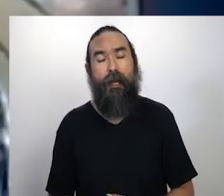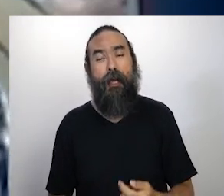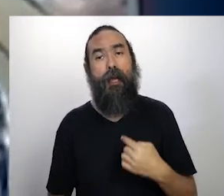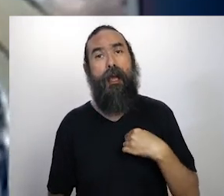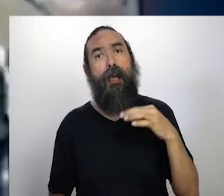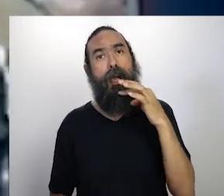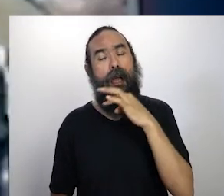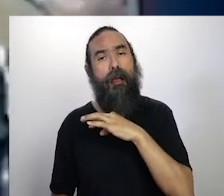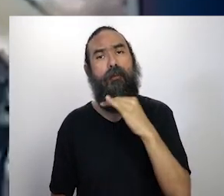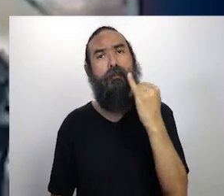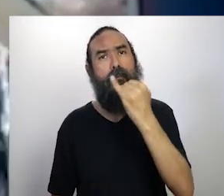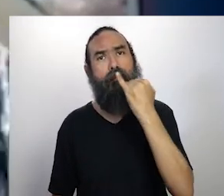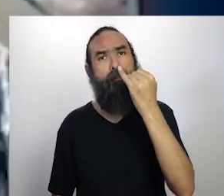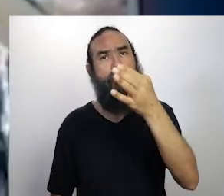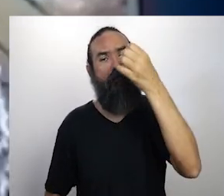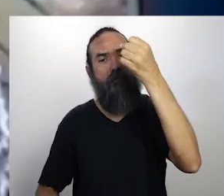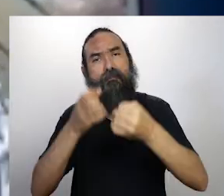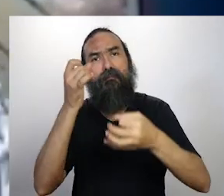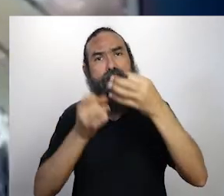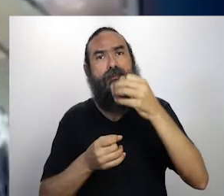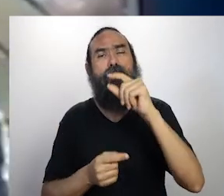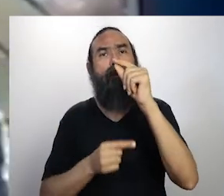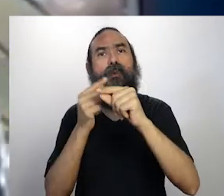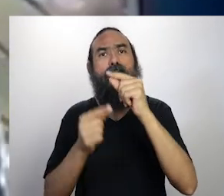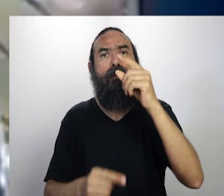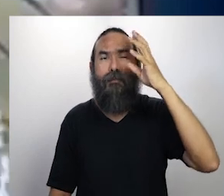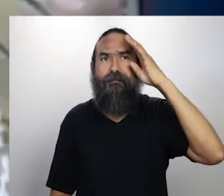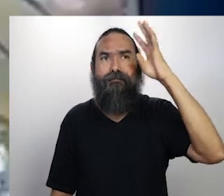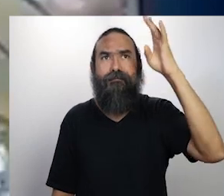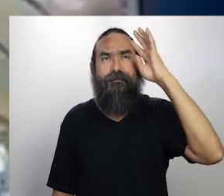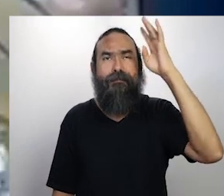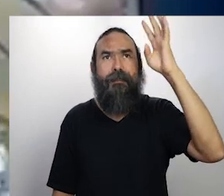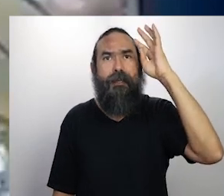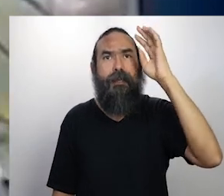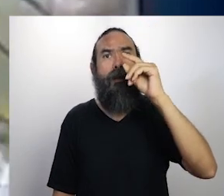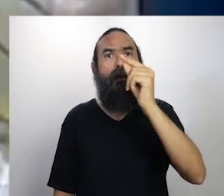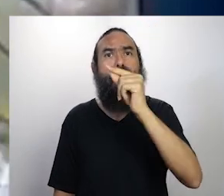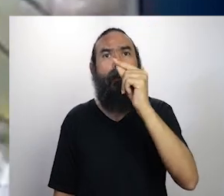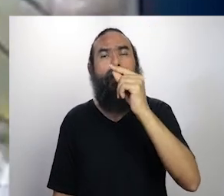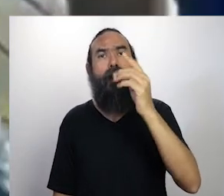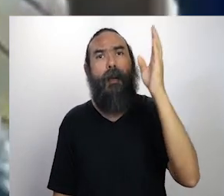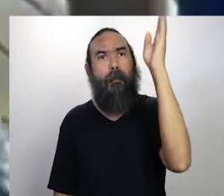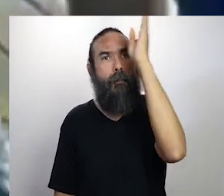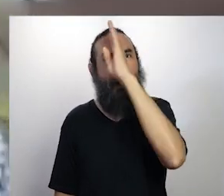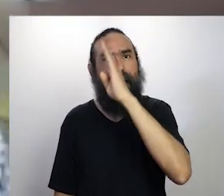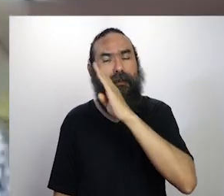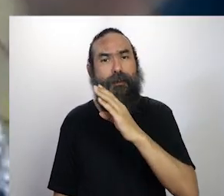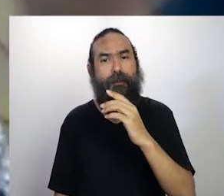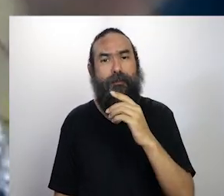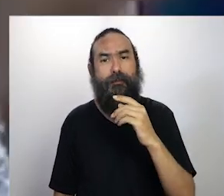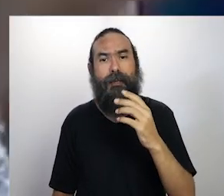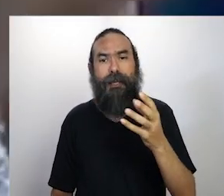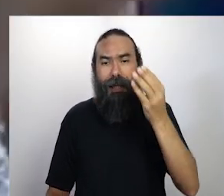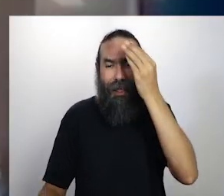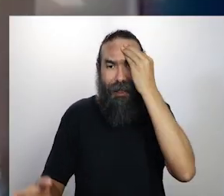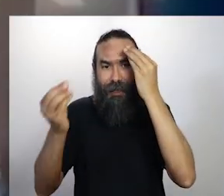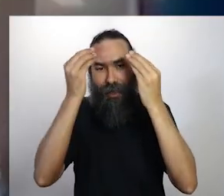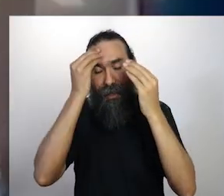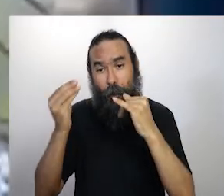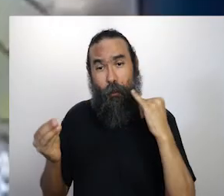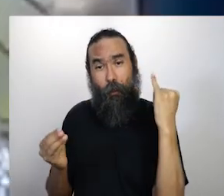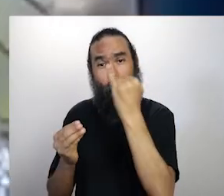Eu achei bem interessante você falar a refletir sobre essa interiorização para o país, assim, da formação cultural,